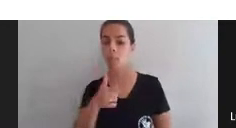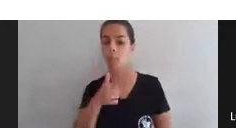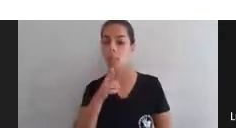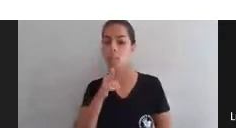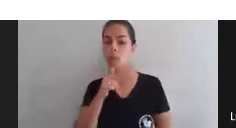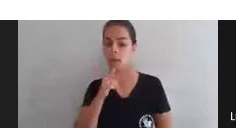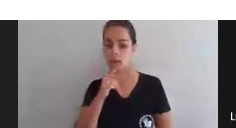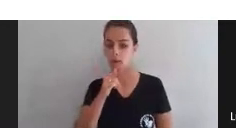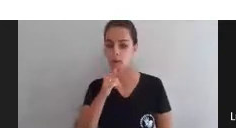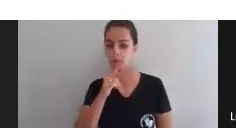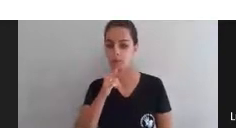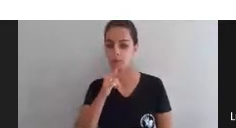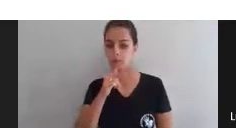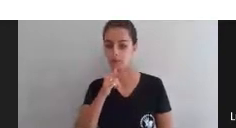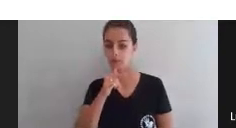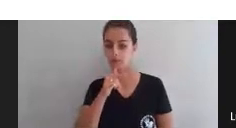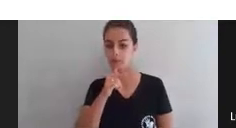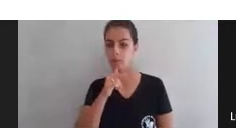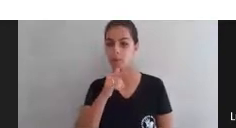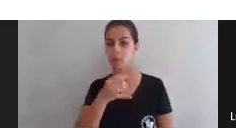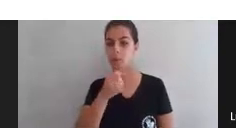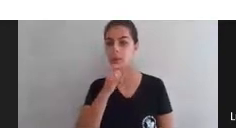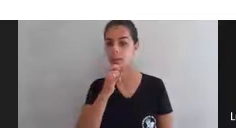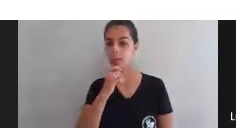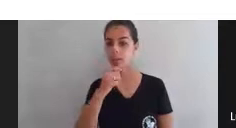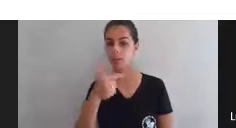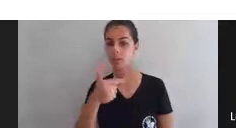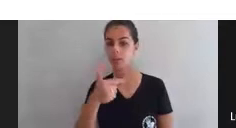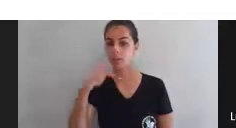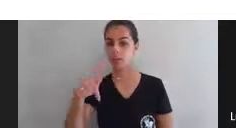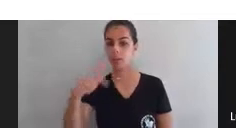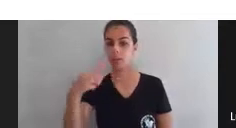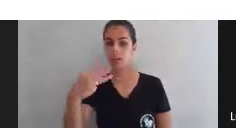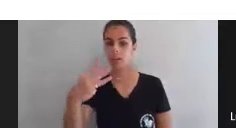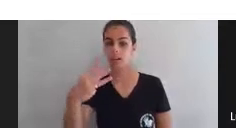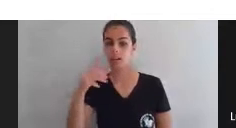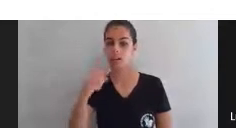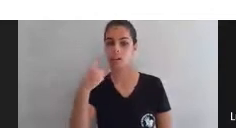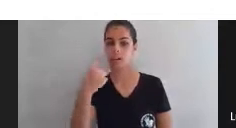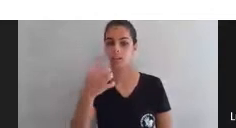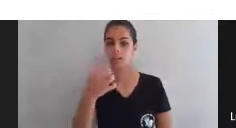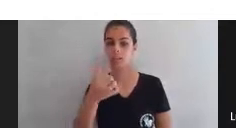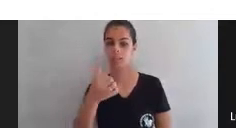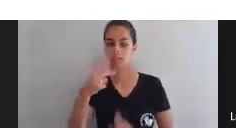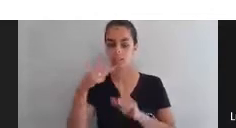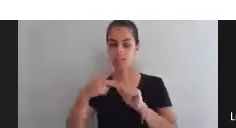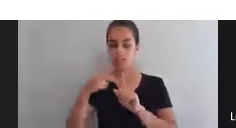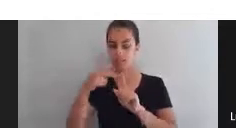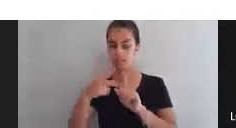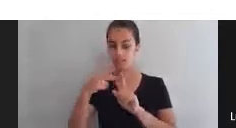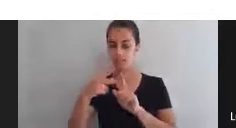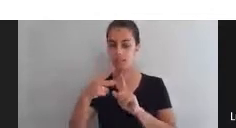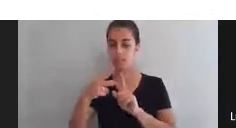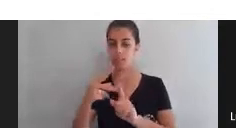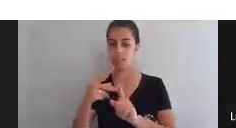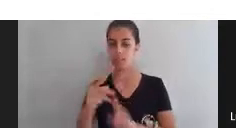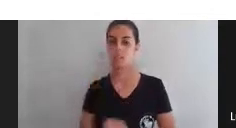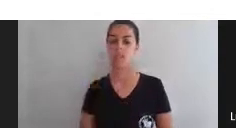Kelvin, né, define lá o ponto triplo da água em 273,16 Kelvin,